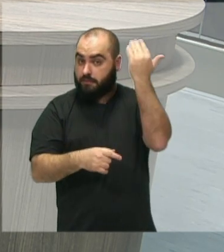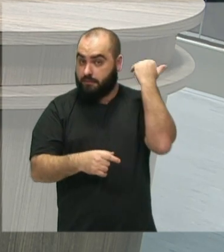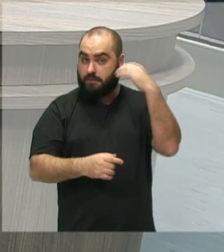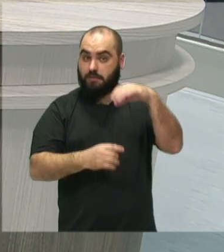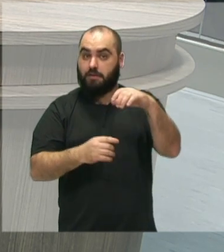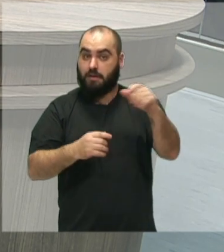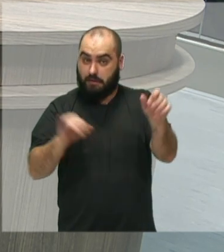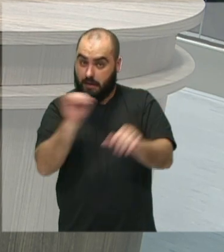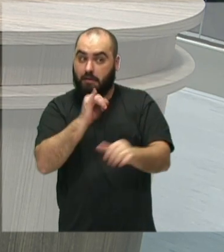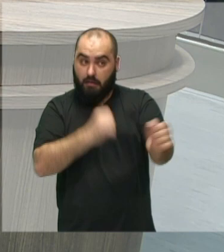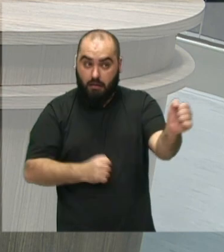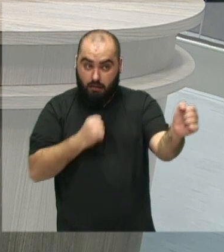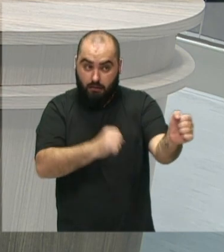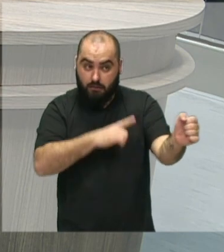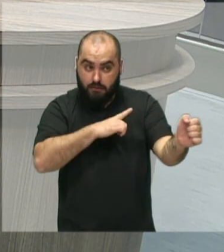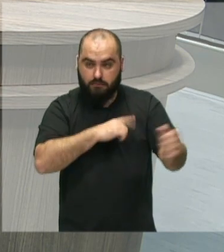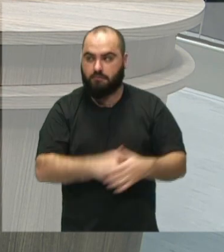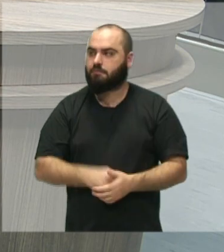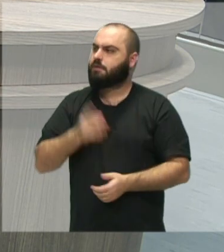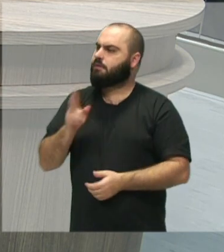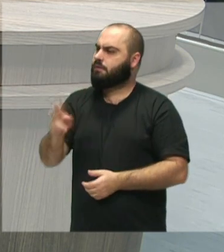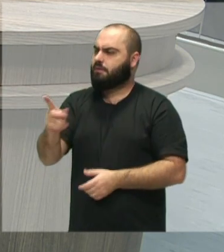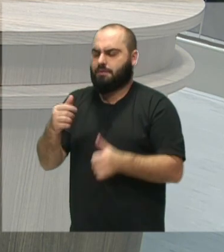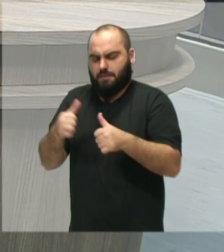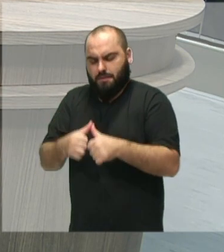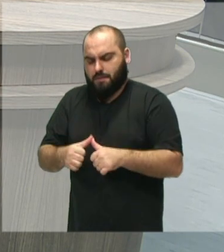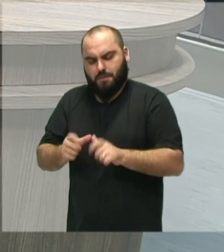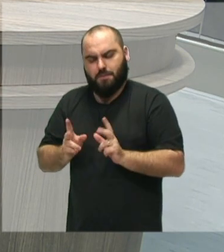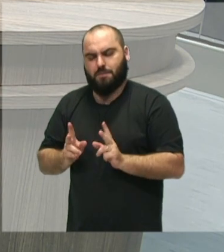trem. Ela continua no mesmo